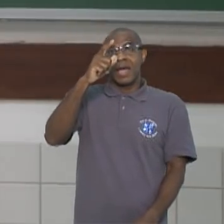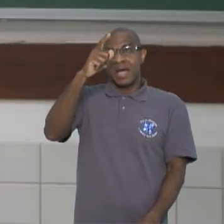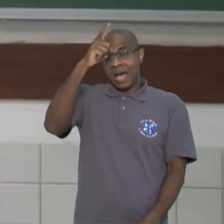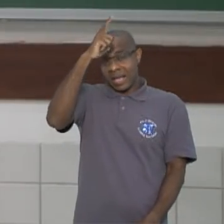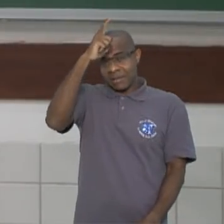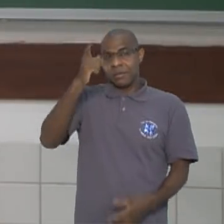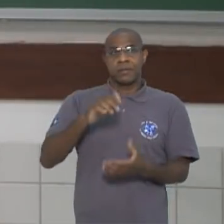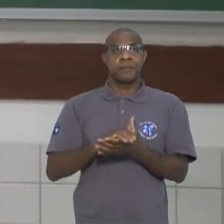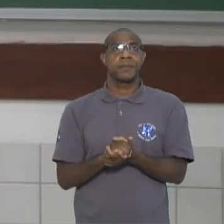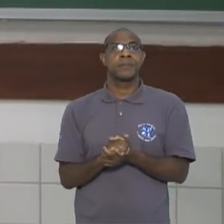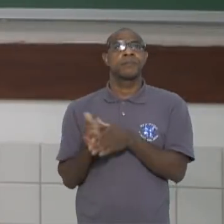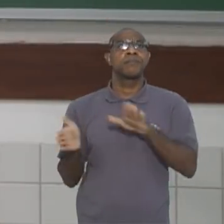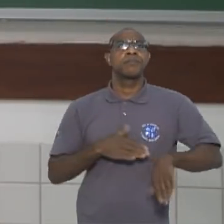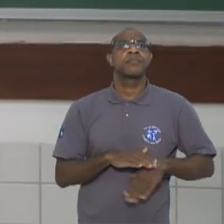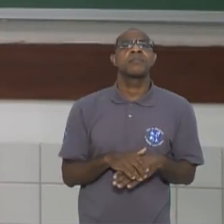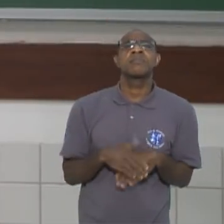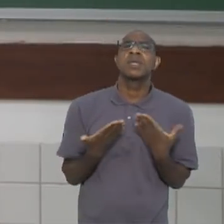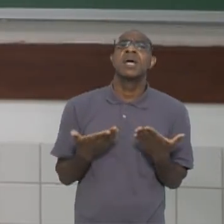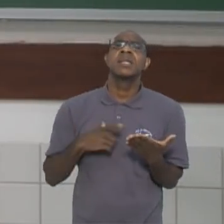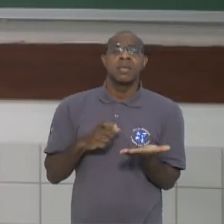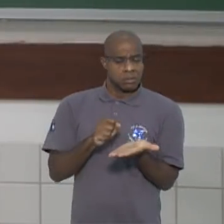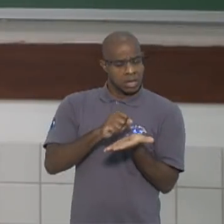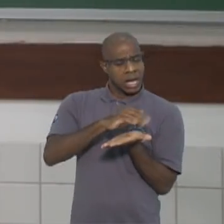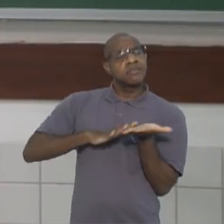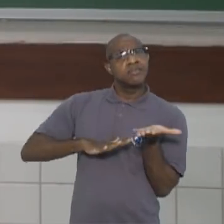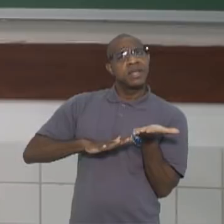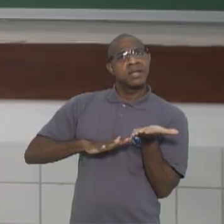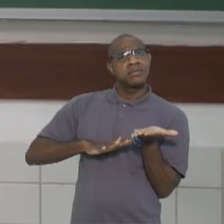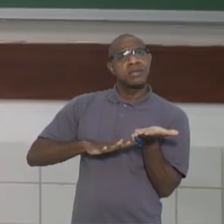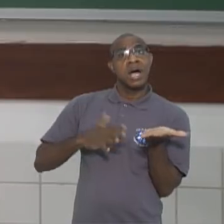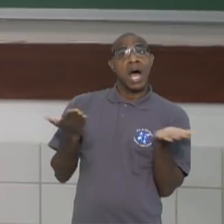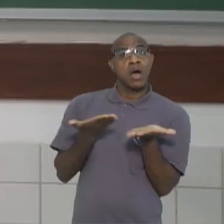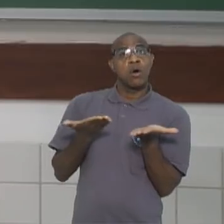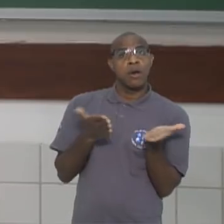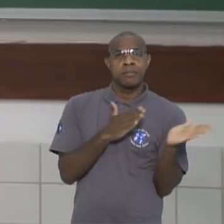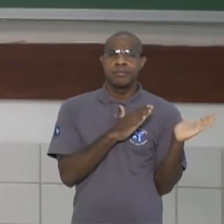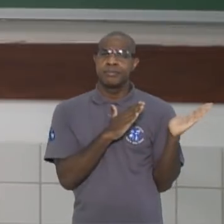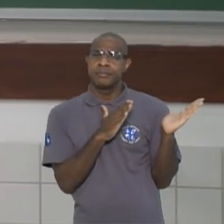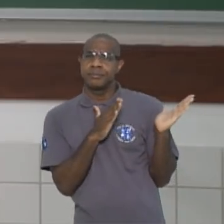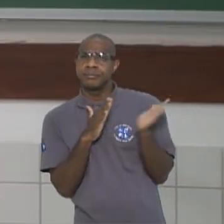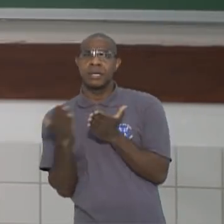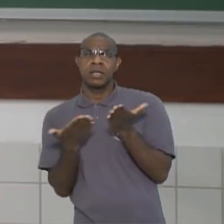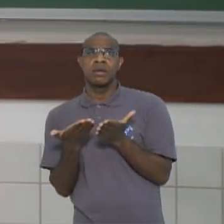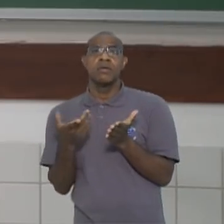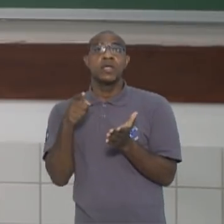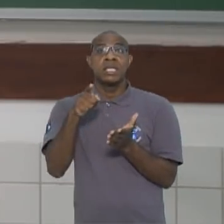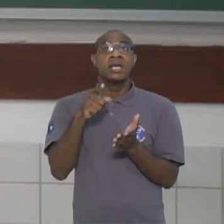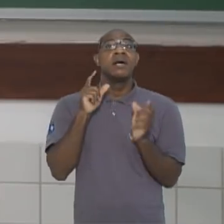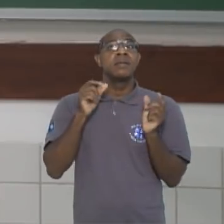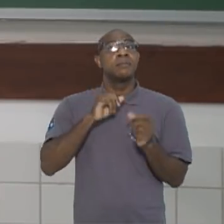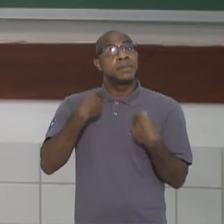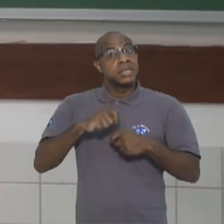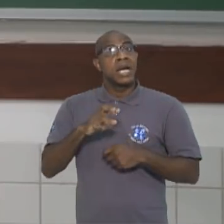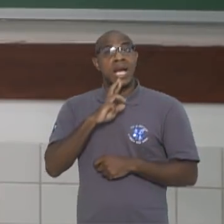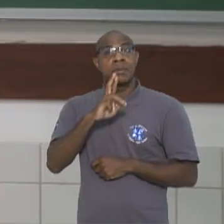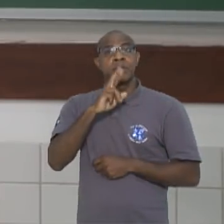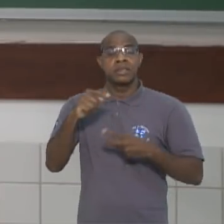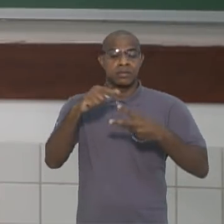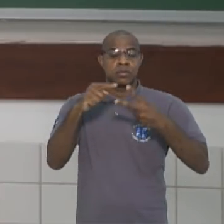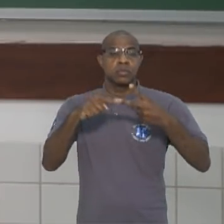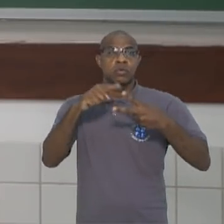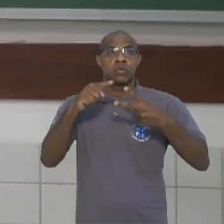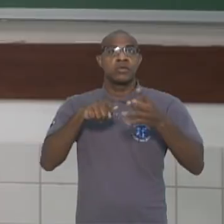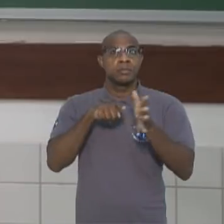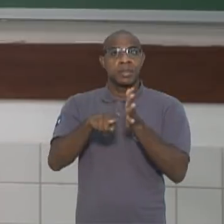de hoje. Né? O que consiste a atividade? No que a gente acabou de ver até agora aqui na aula, vocês vão ter que responder essas duas questões